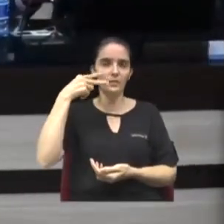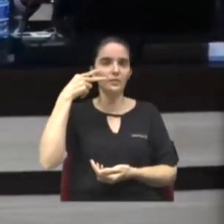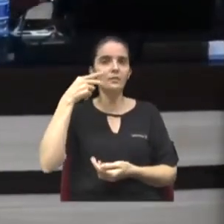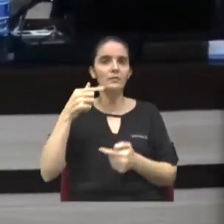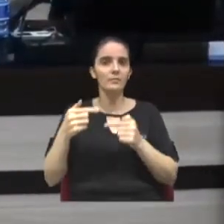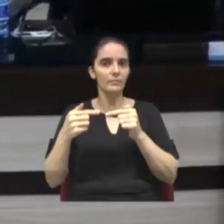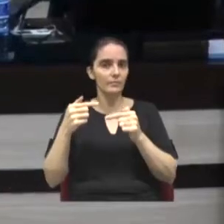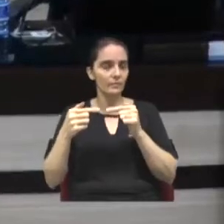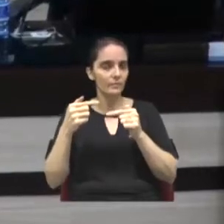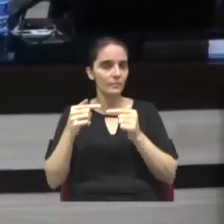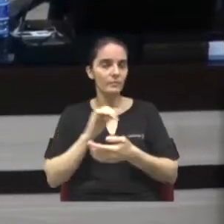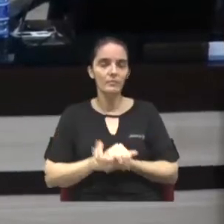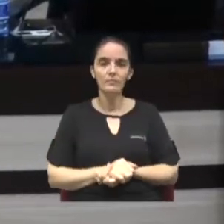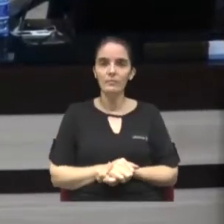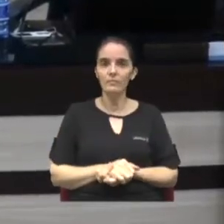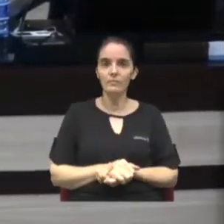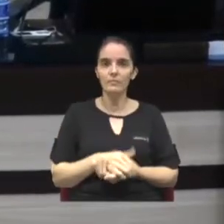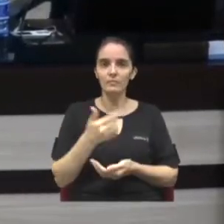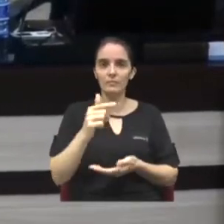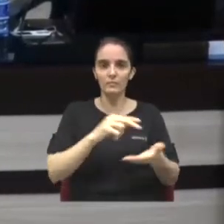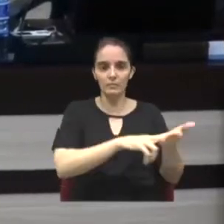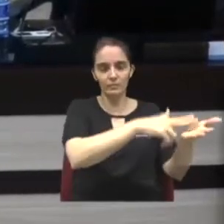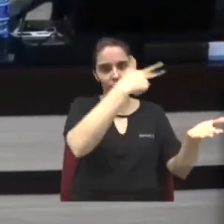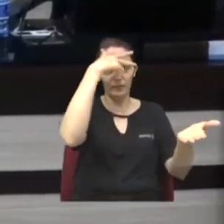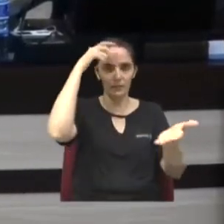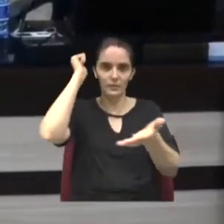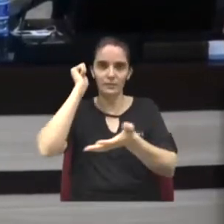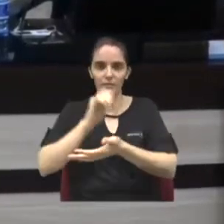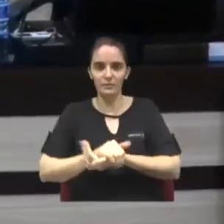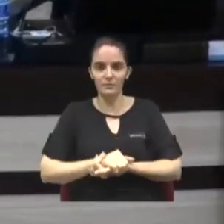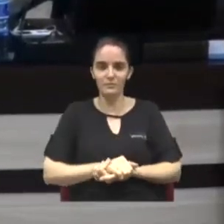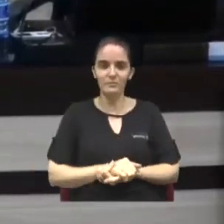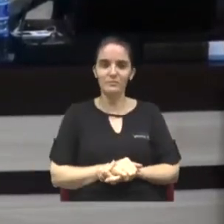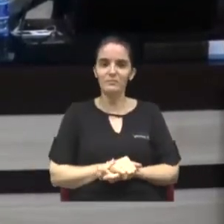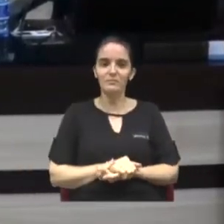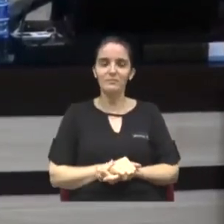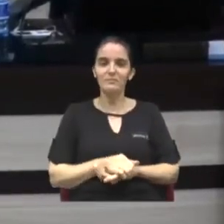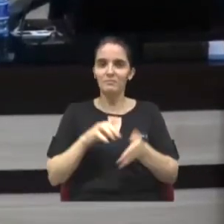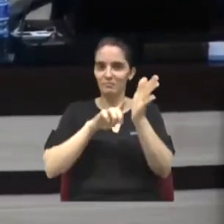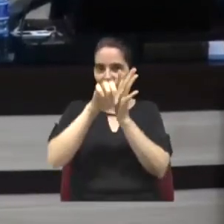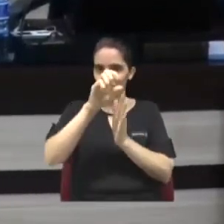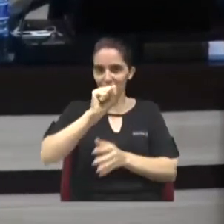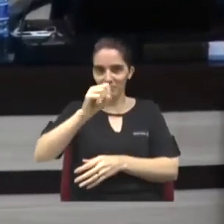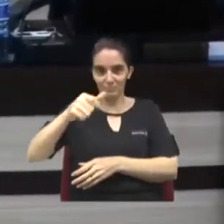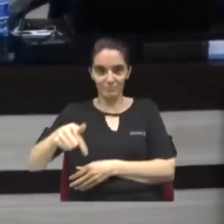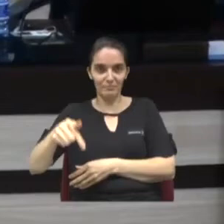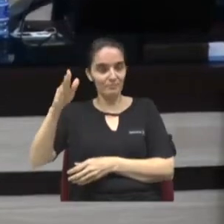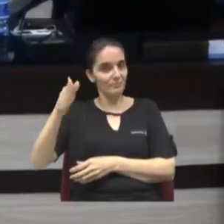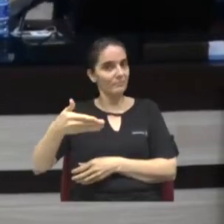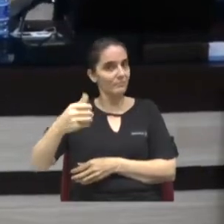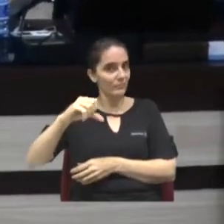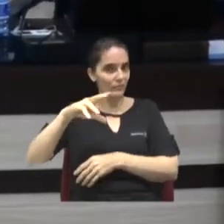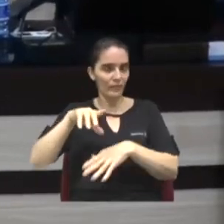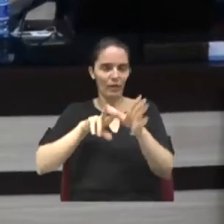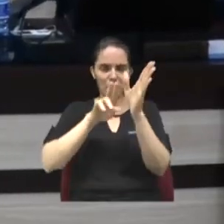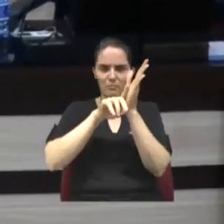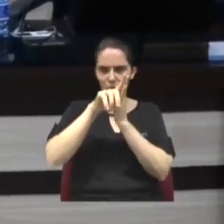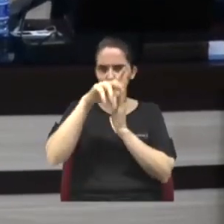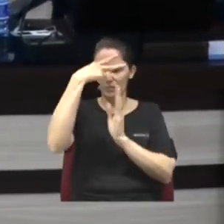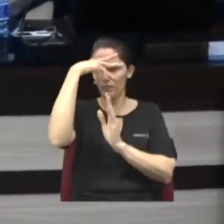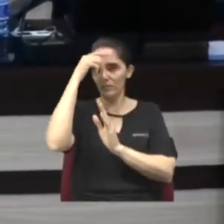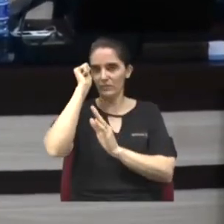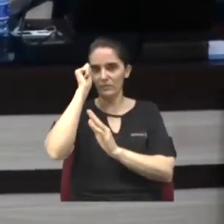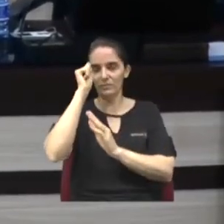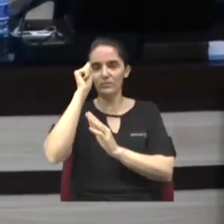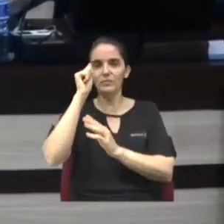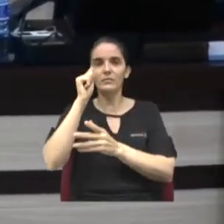discutir o requerimento? Não havendo, será enviado ao Executivo. Requerimento 87/2019 requer informações ao